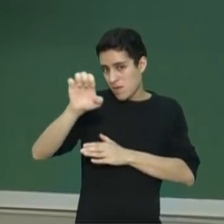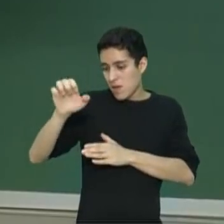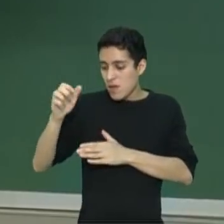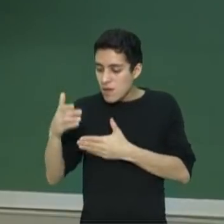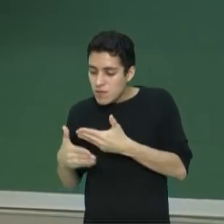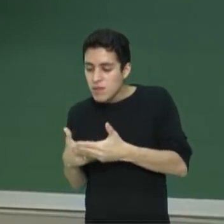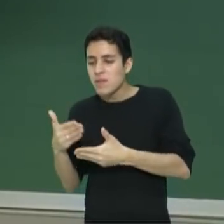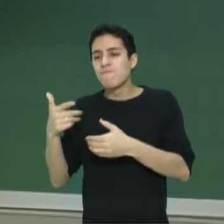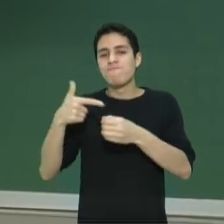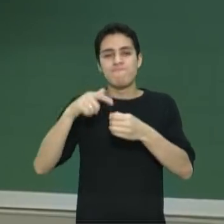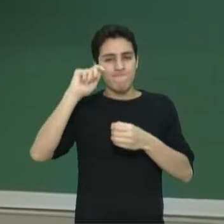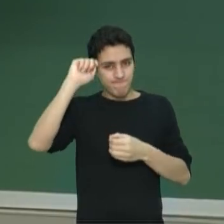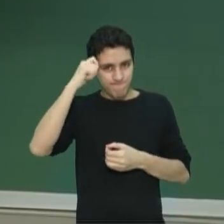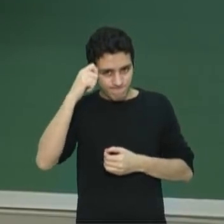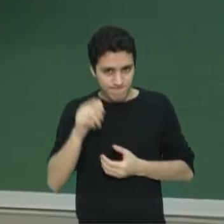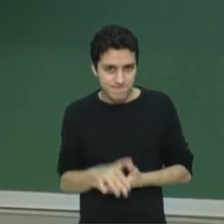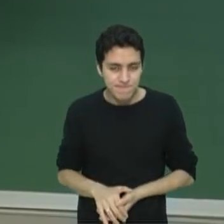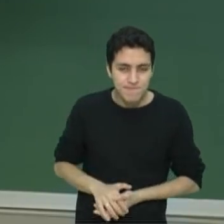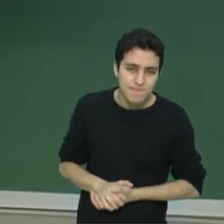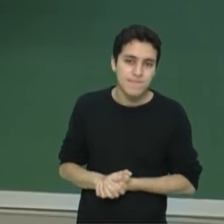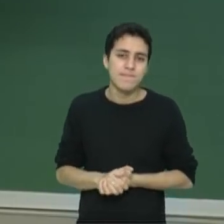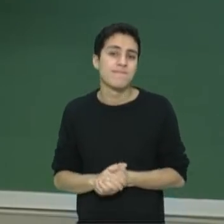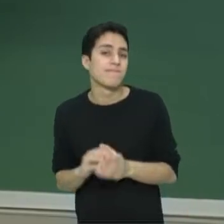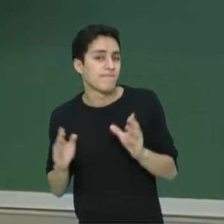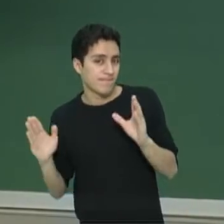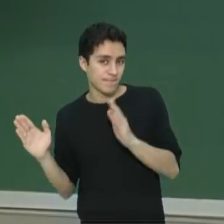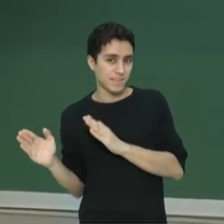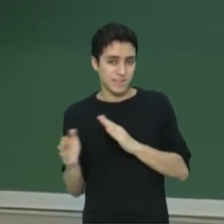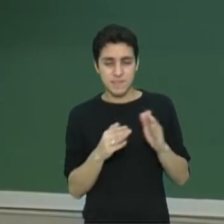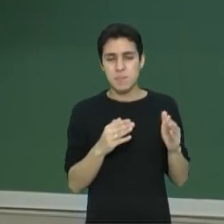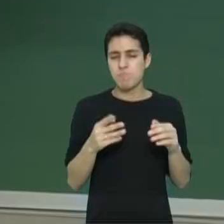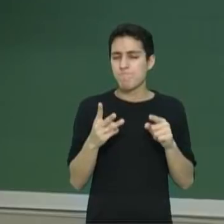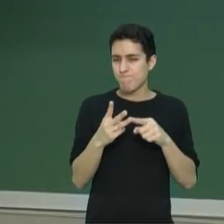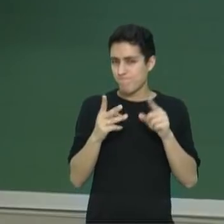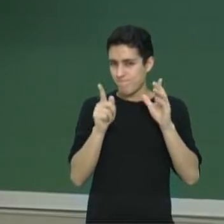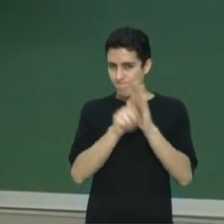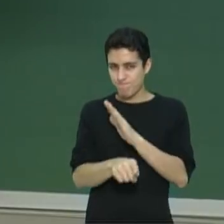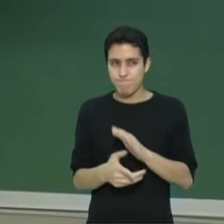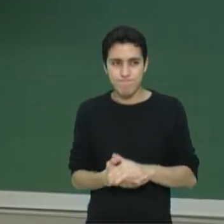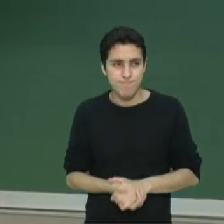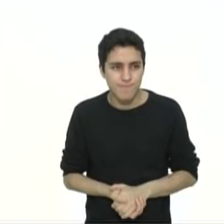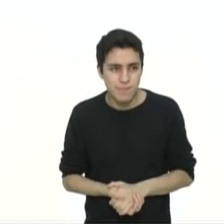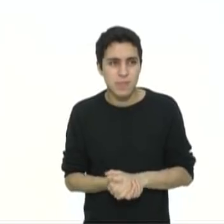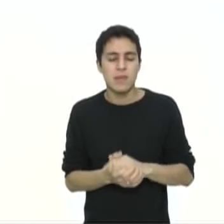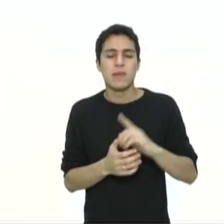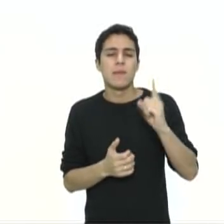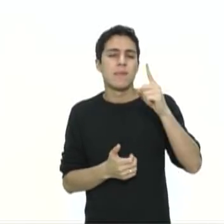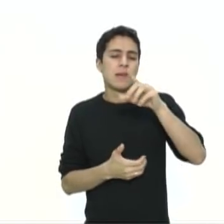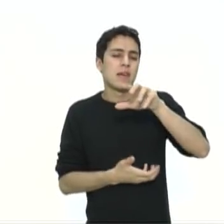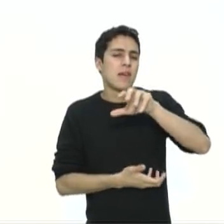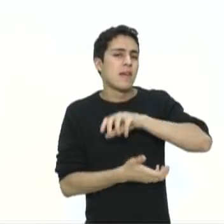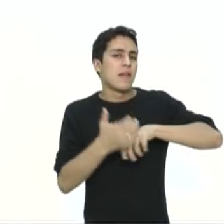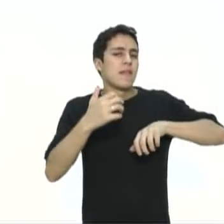do petróleo. Então vamos lá, nosso terceiro questionário. Na primeira Revolução Industrial, qual era o principal